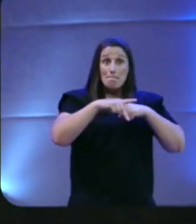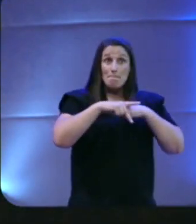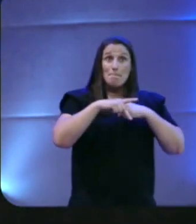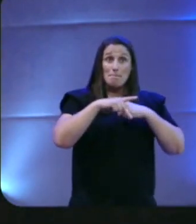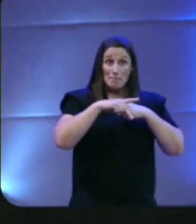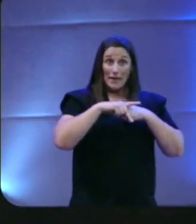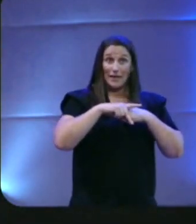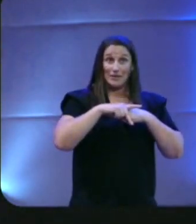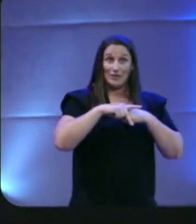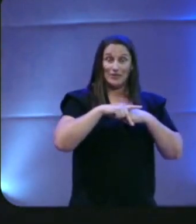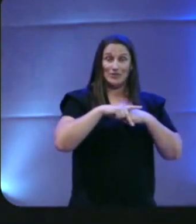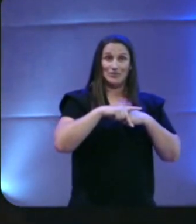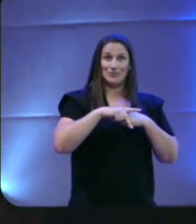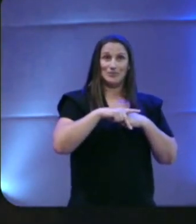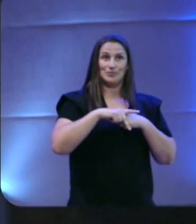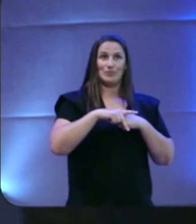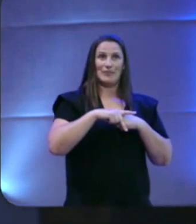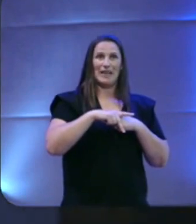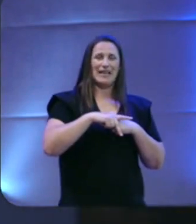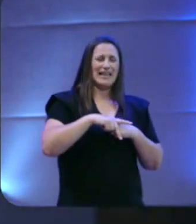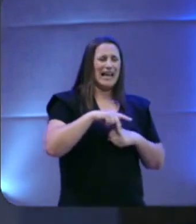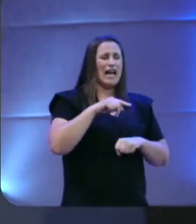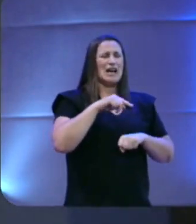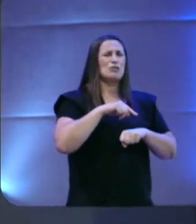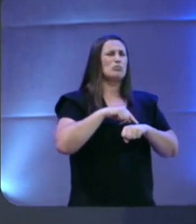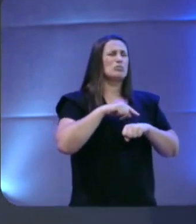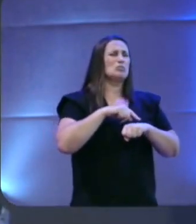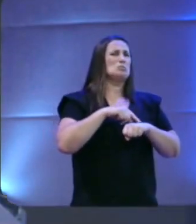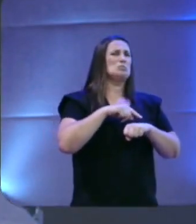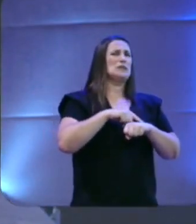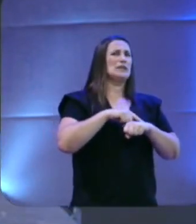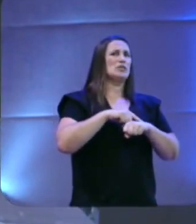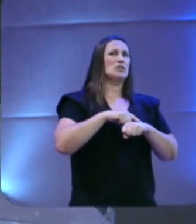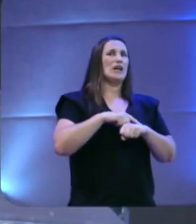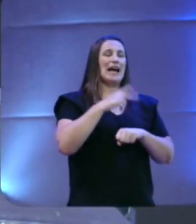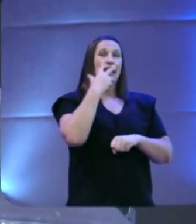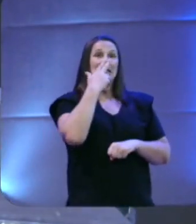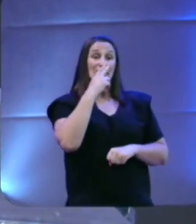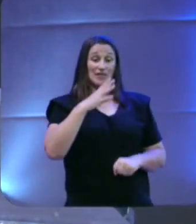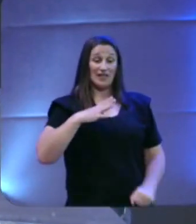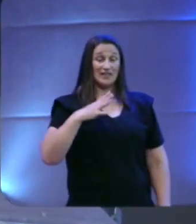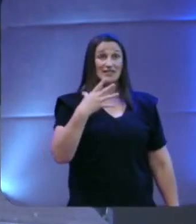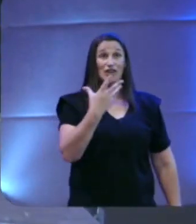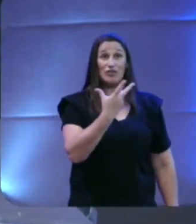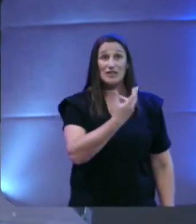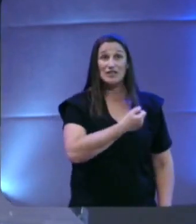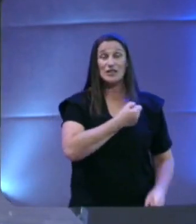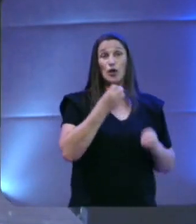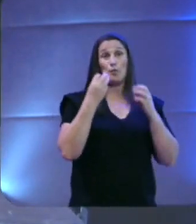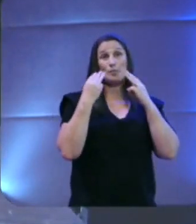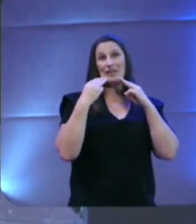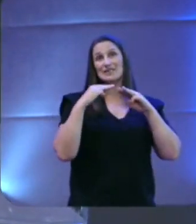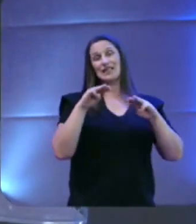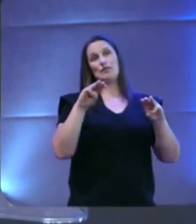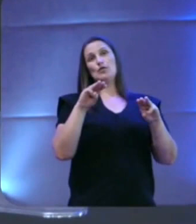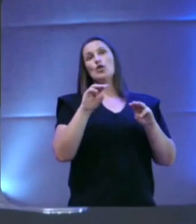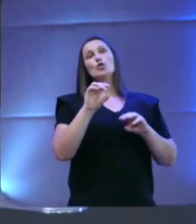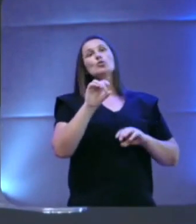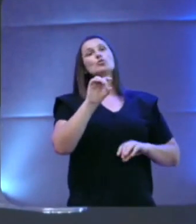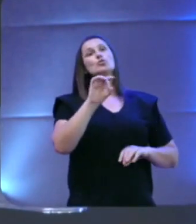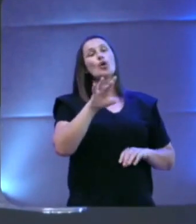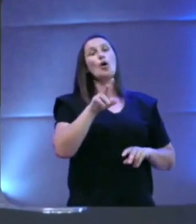momento, a igreja, os apóstolos achavam que a salvação, a mensagem do evangelho, era somente para o povo